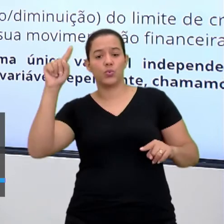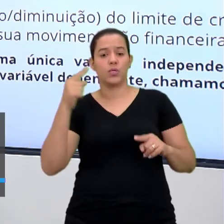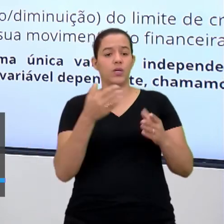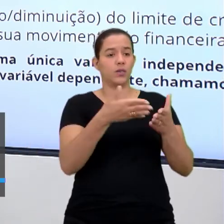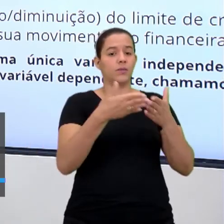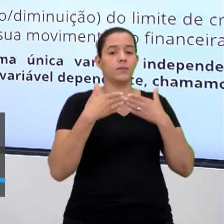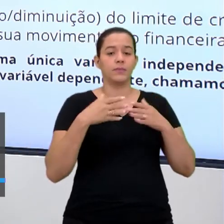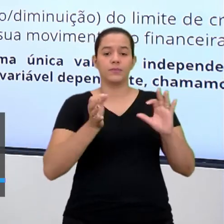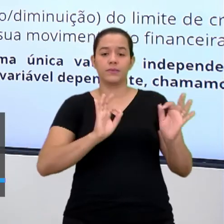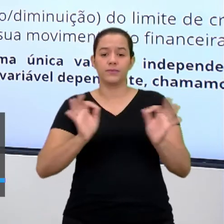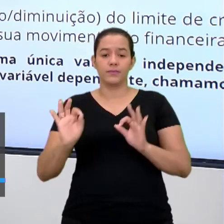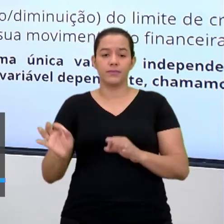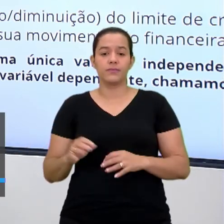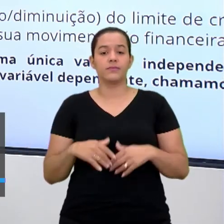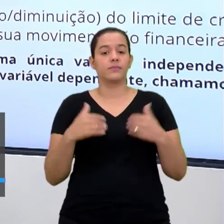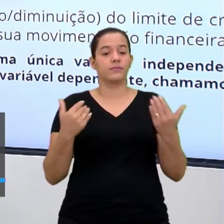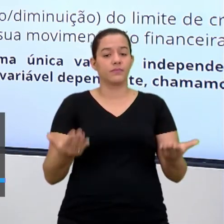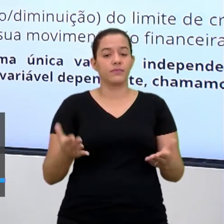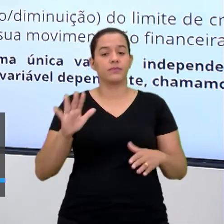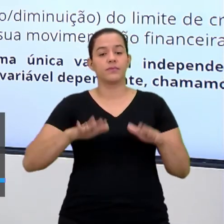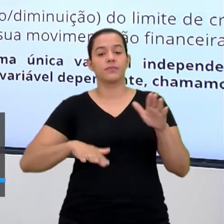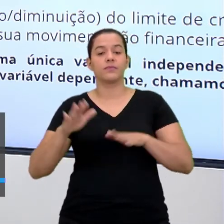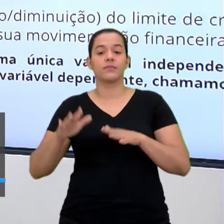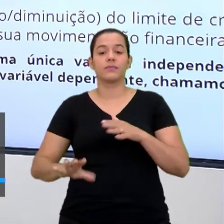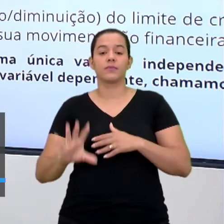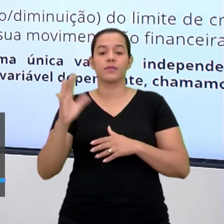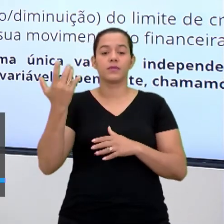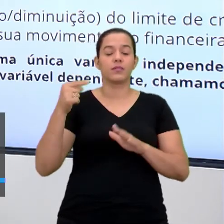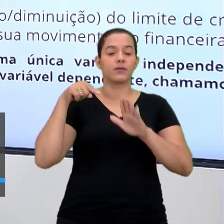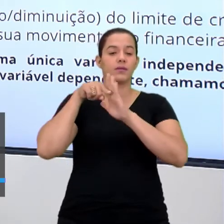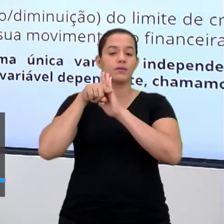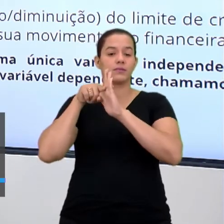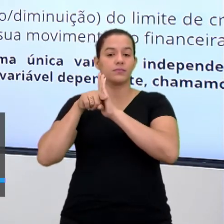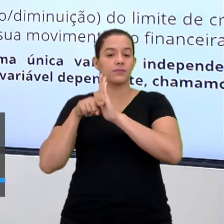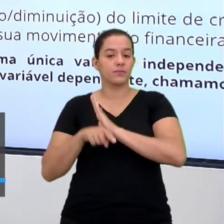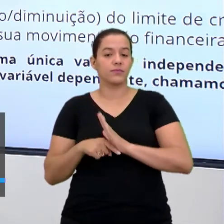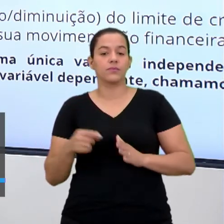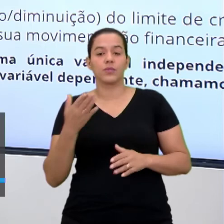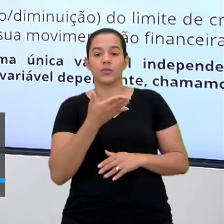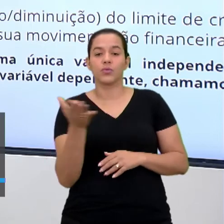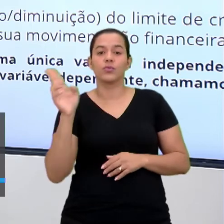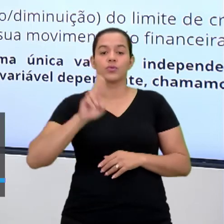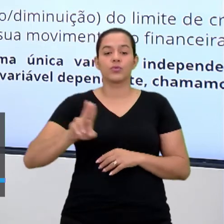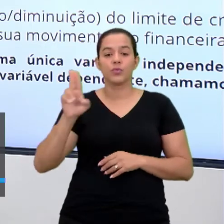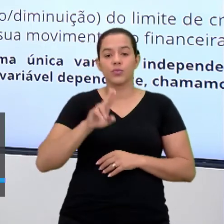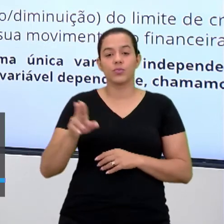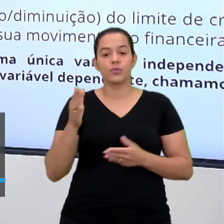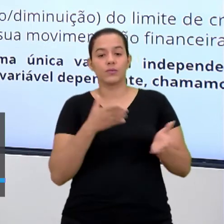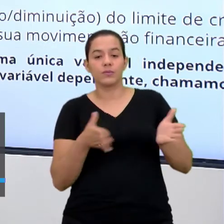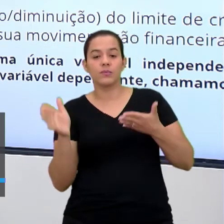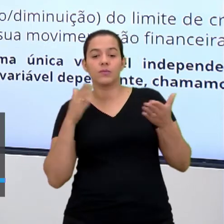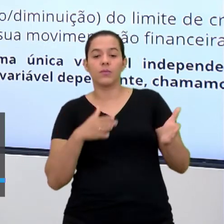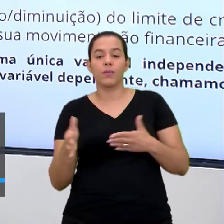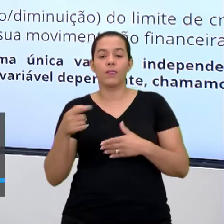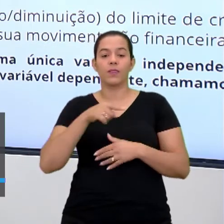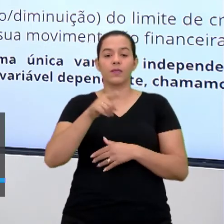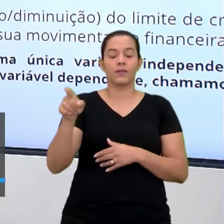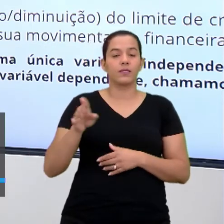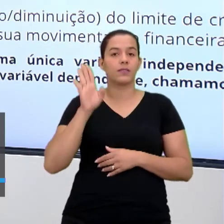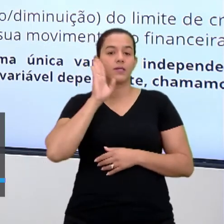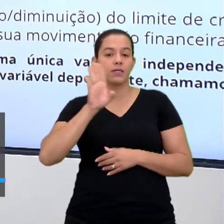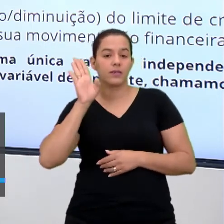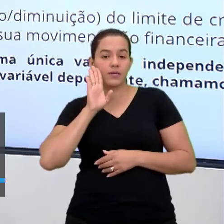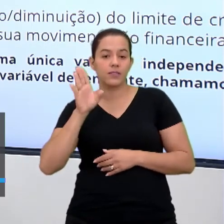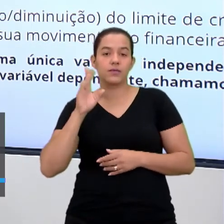pedir? Então acontece, ele vai analisar ali, né, as suas movimentações. Oh, esse cara é um cliente bacana, vamos